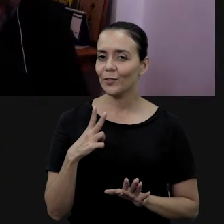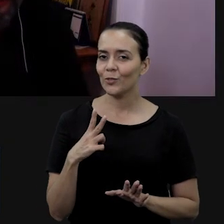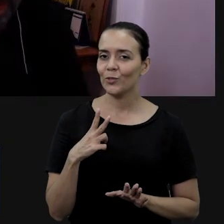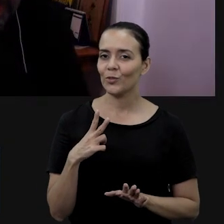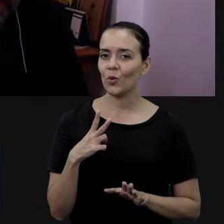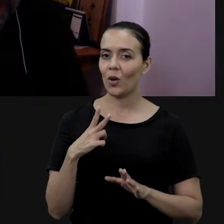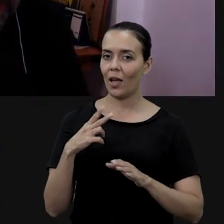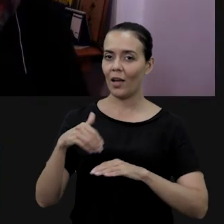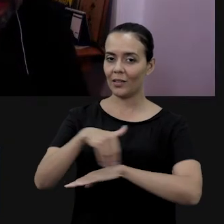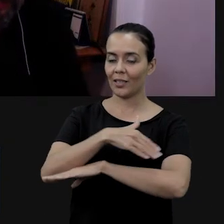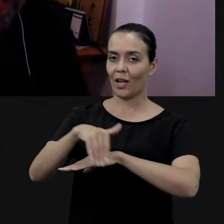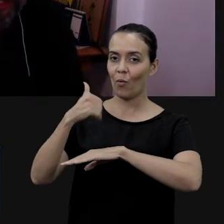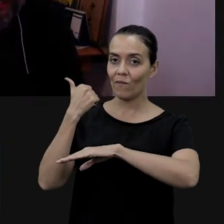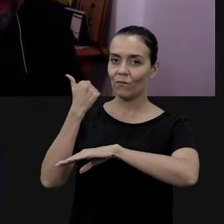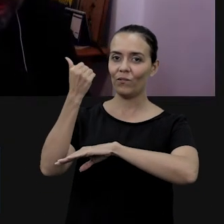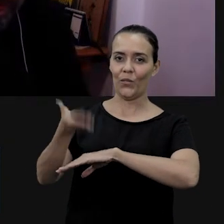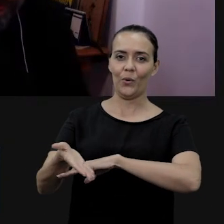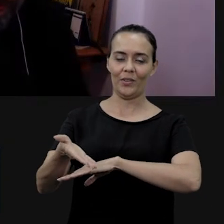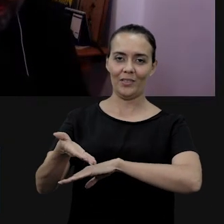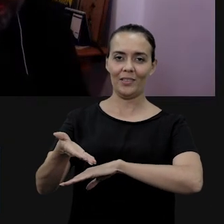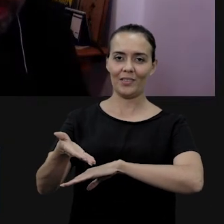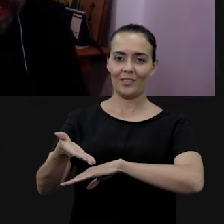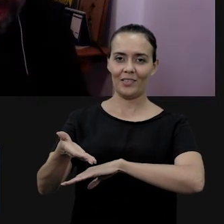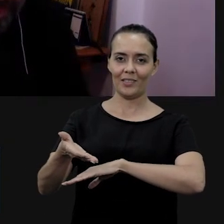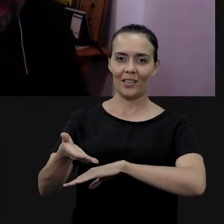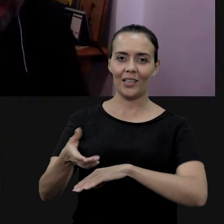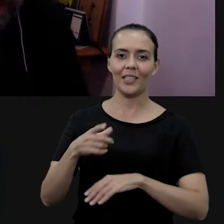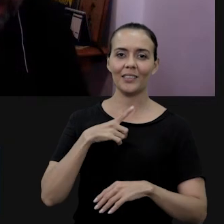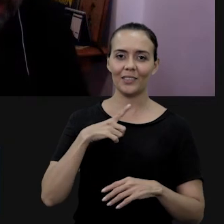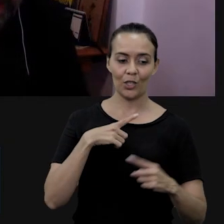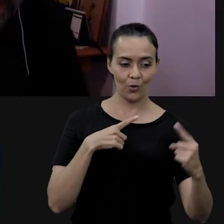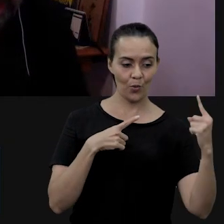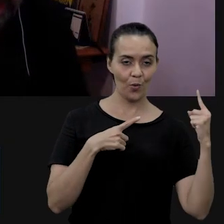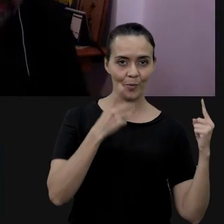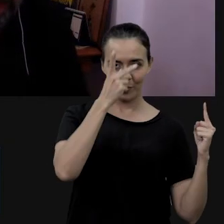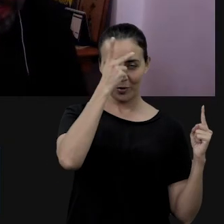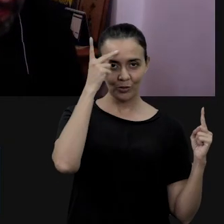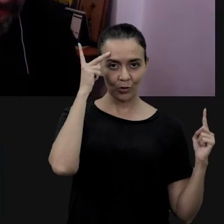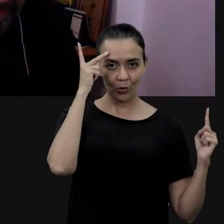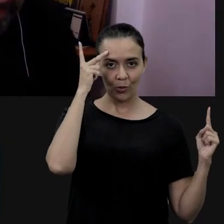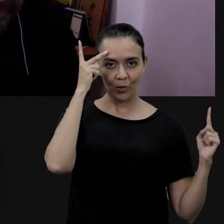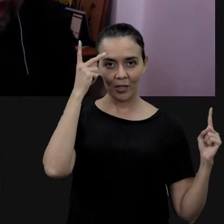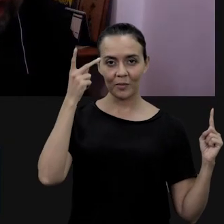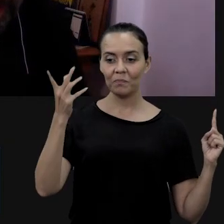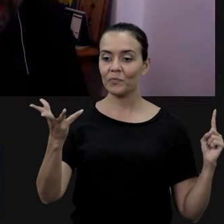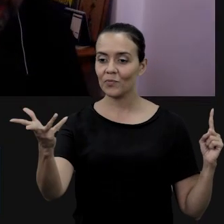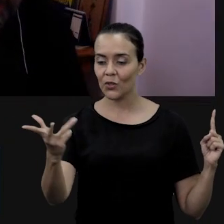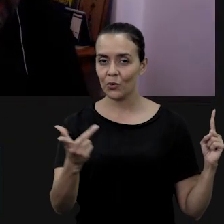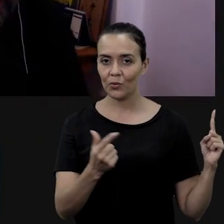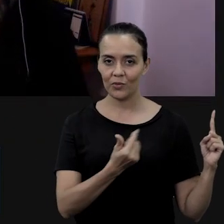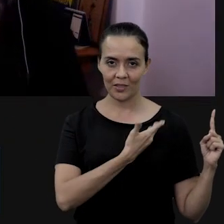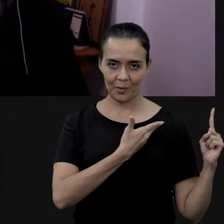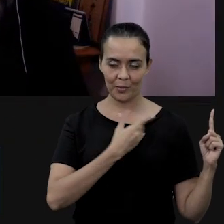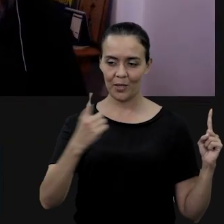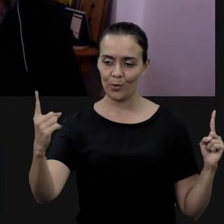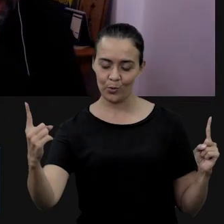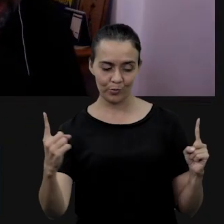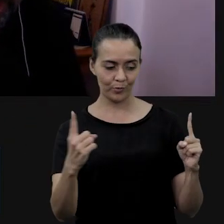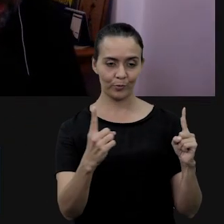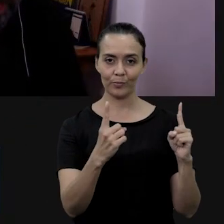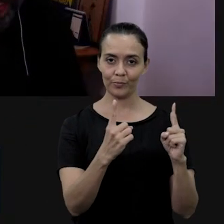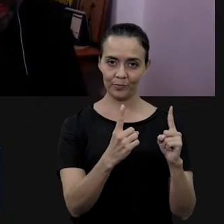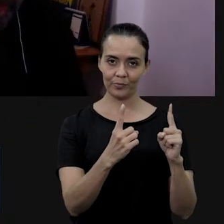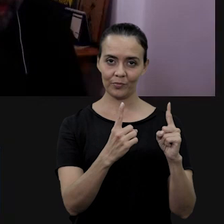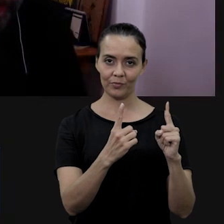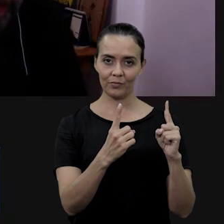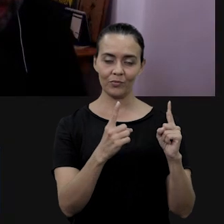Ele tem essa particularidade de um convidado, é um anfitrião, e ele convida